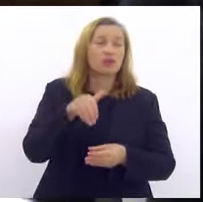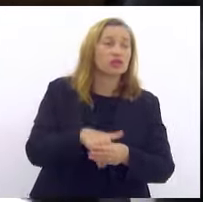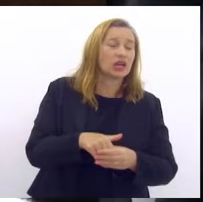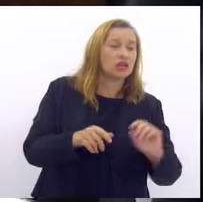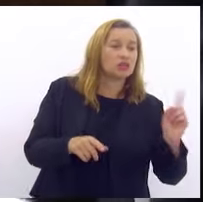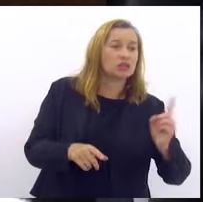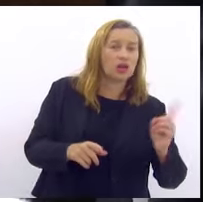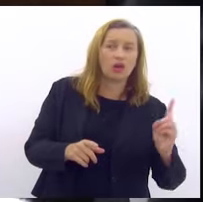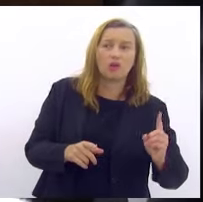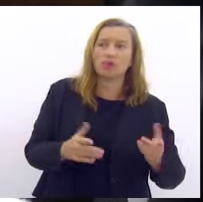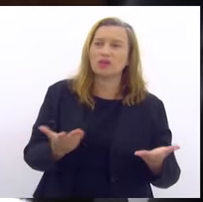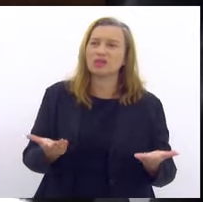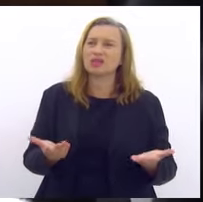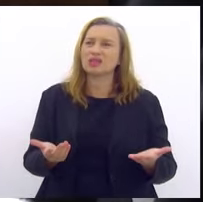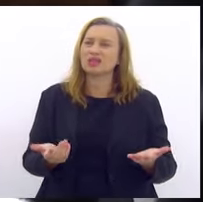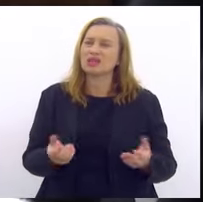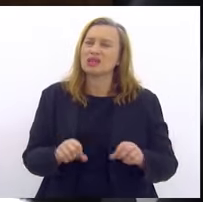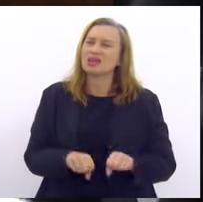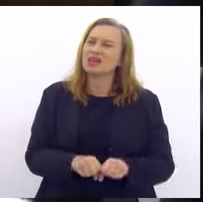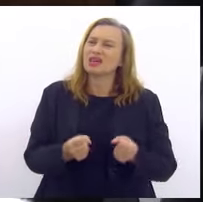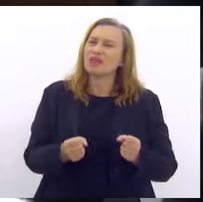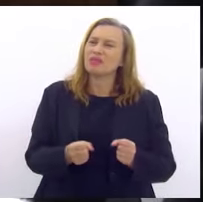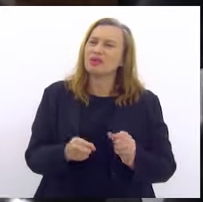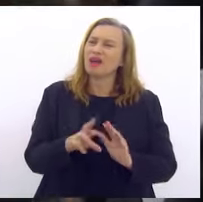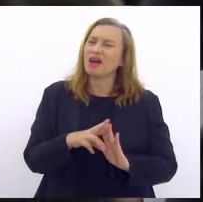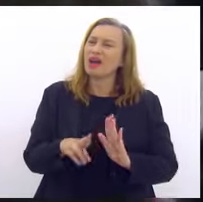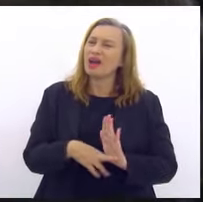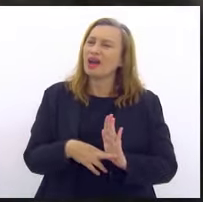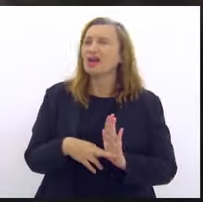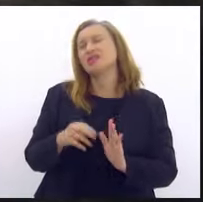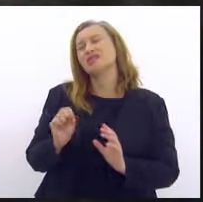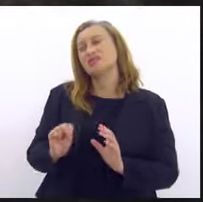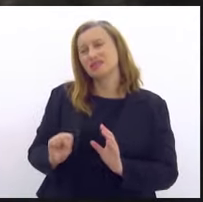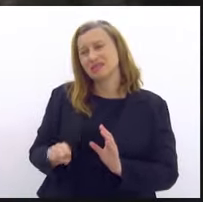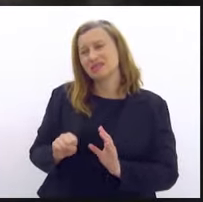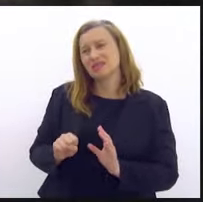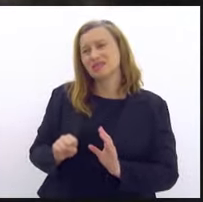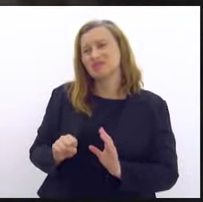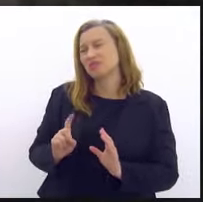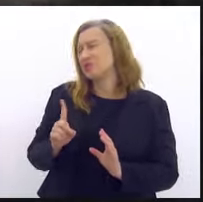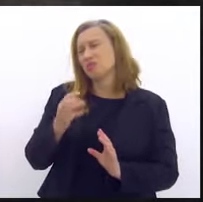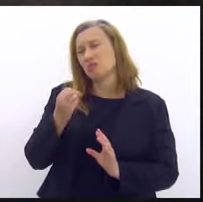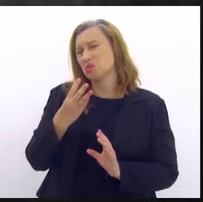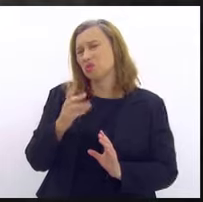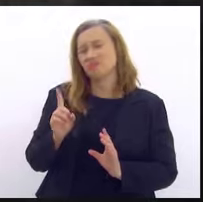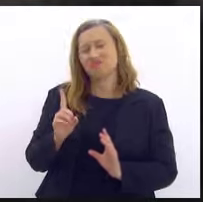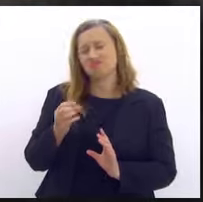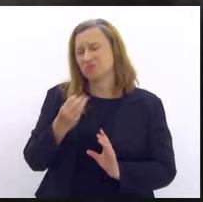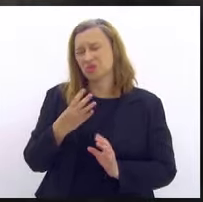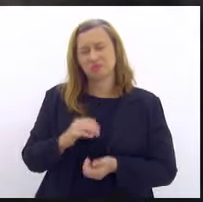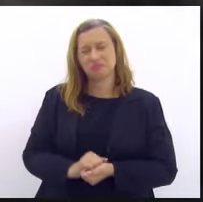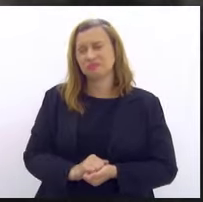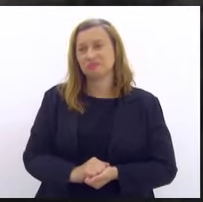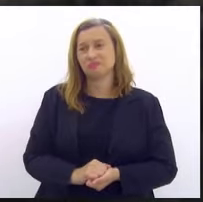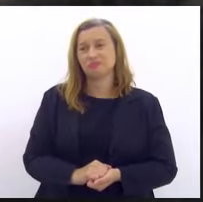Quebra a regra. Eu sim, querido, mas não é bom.